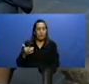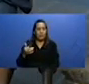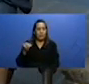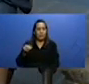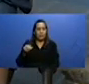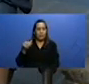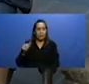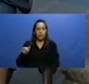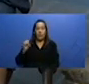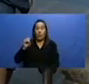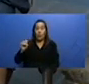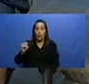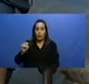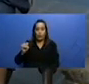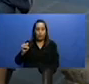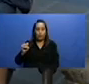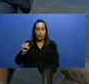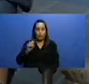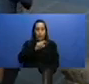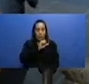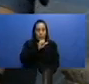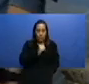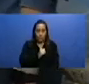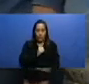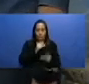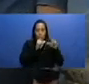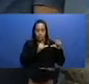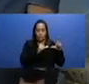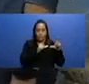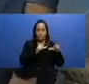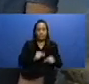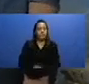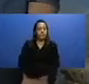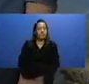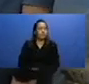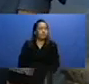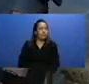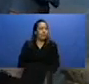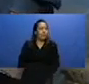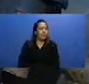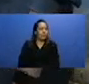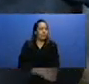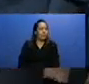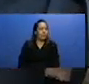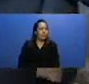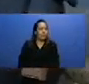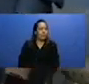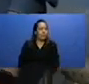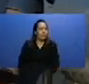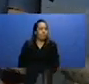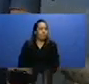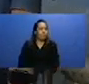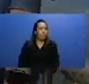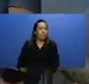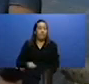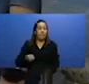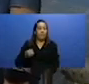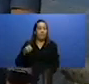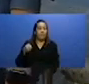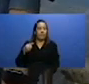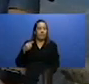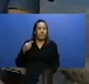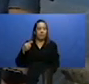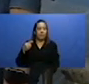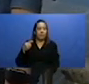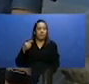5, 6, 7, 8. Venho aqui, coloco 8. Olha que fácil, gente. E esse aqui, ó, esse é esse,